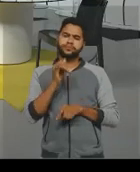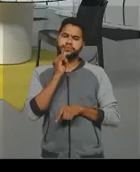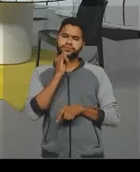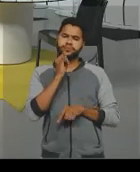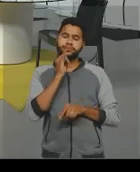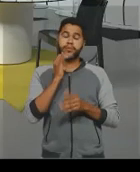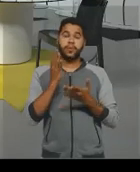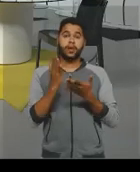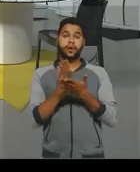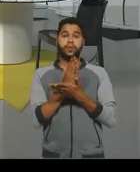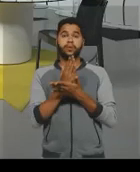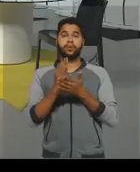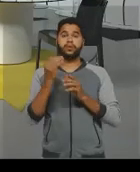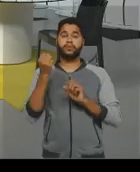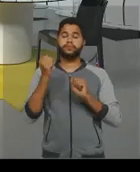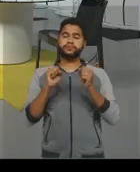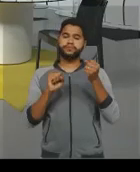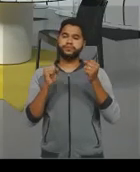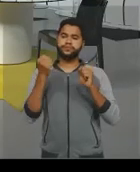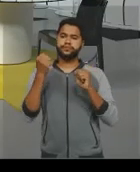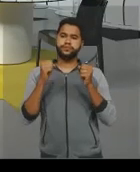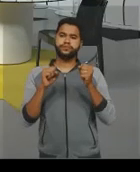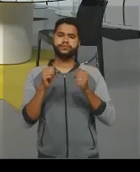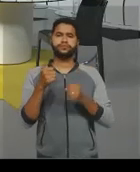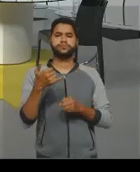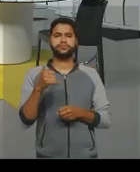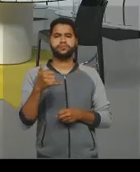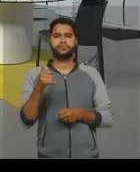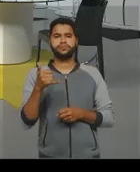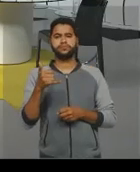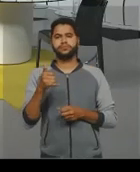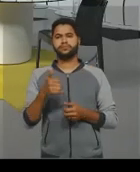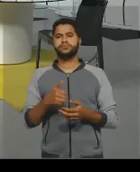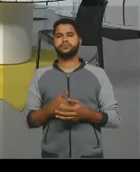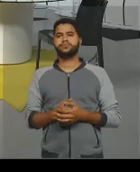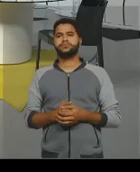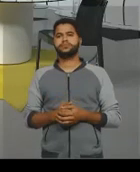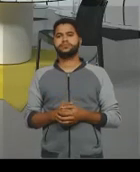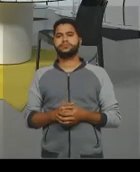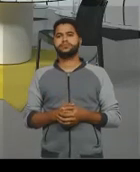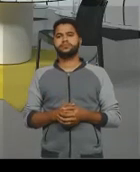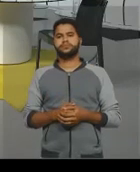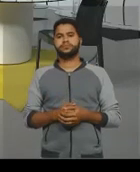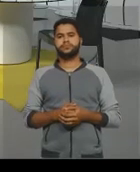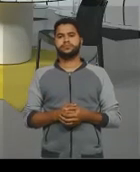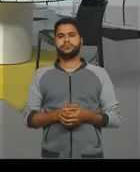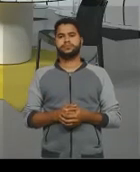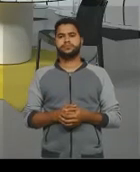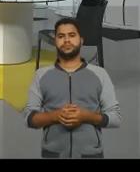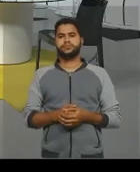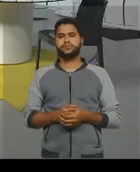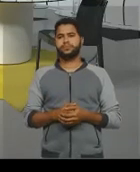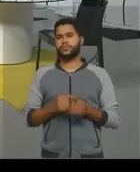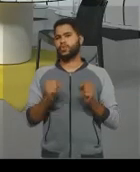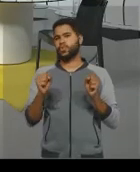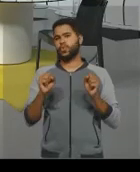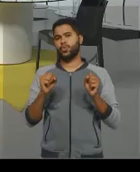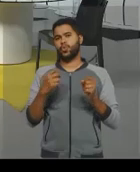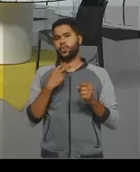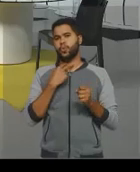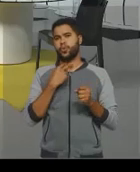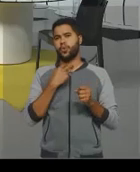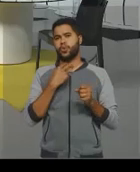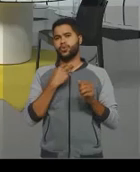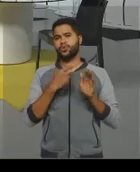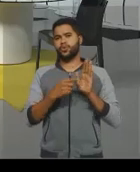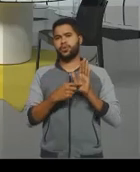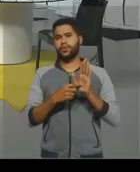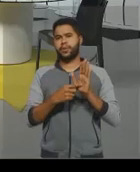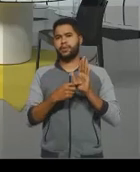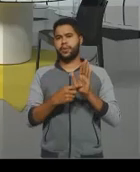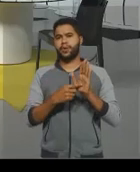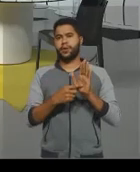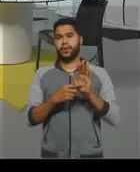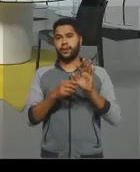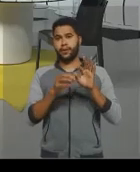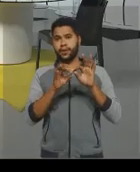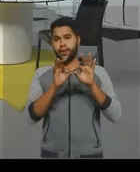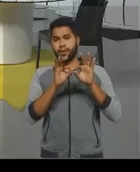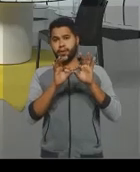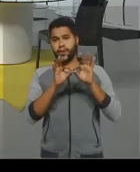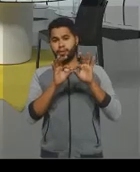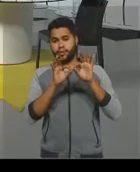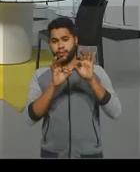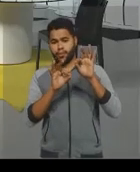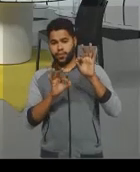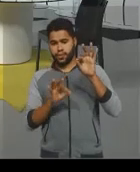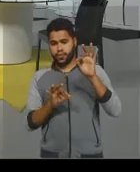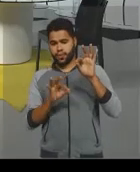algumas indústrias projetam um celular, por exemplo, né, não posso aqui fazer propaganda, mas que o comprimento total